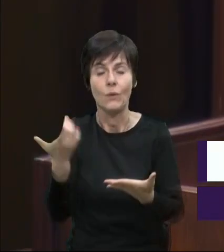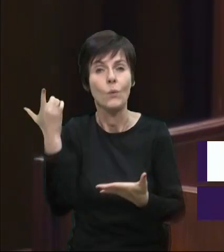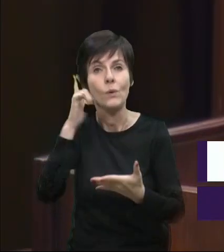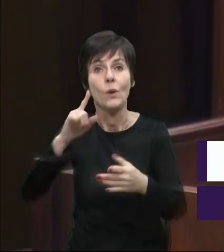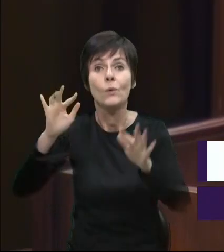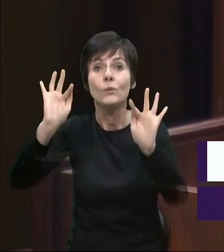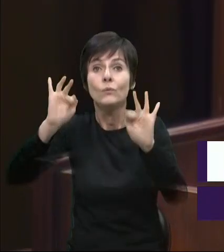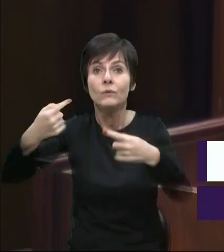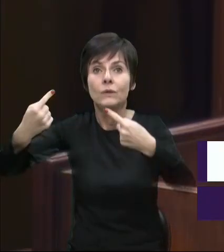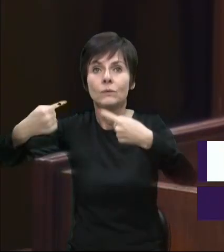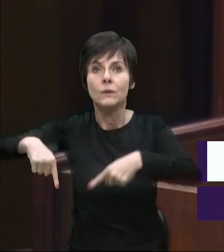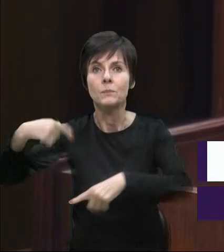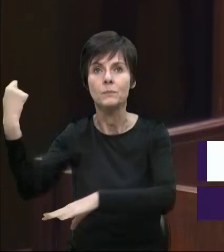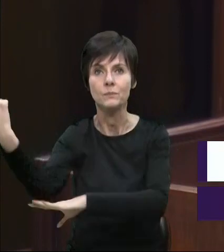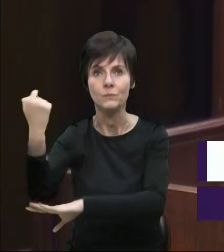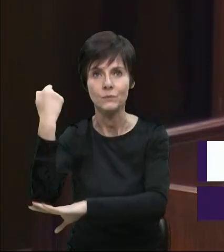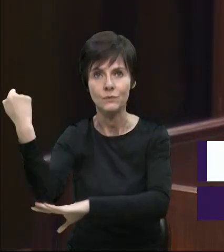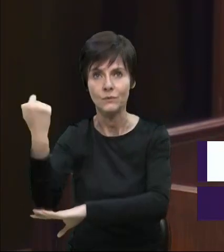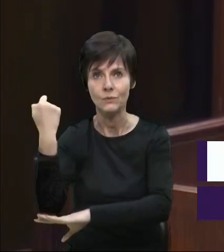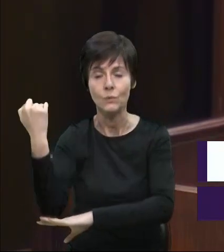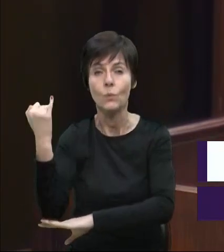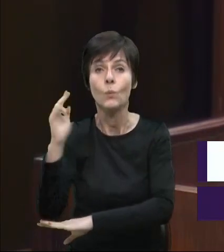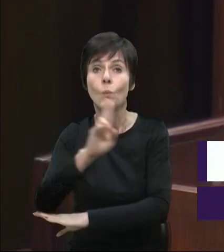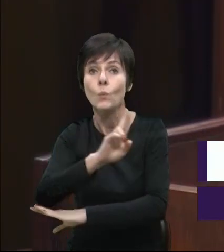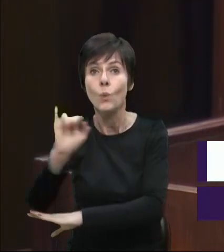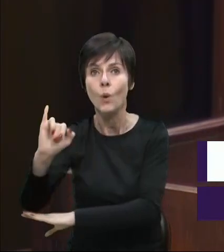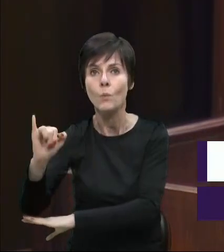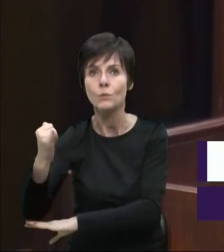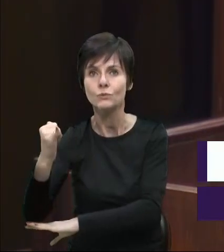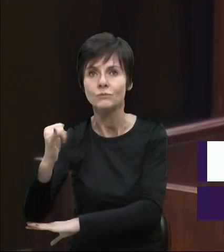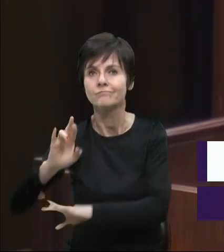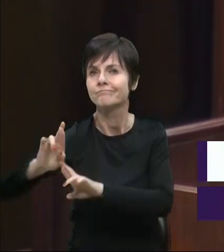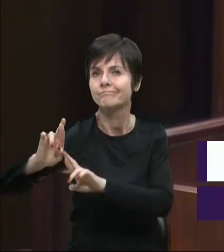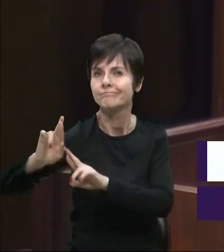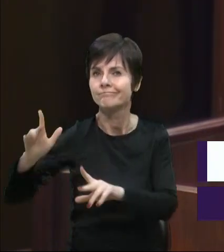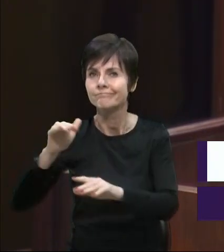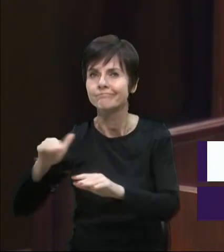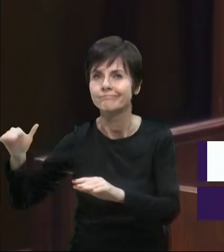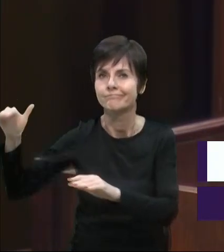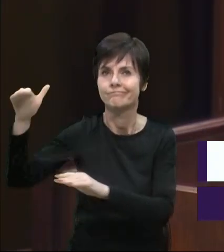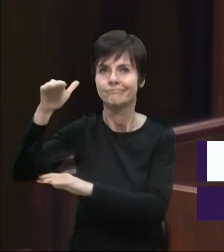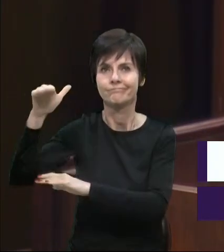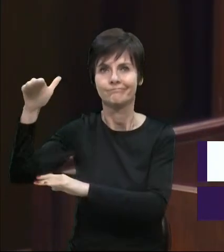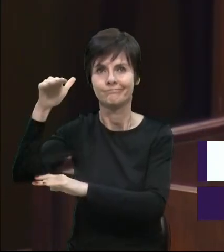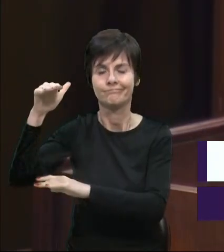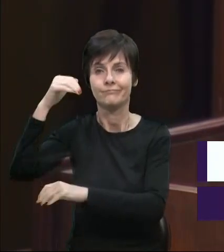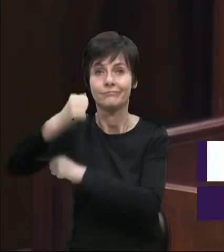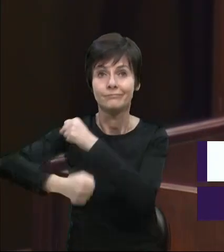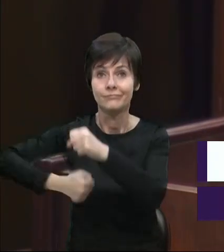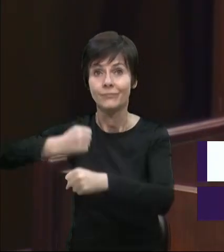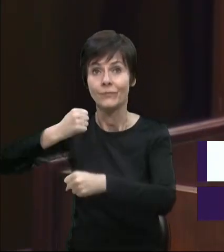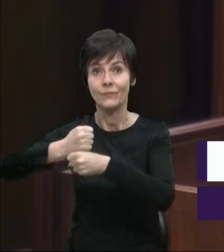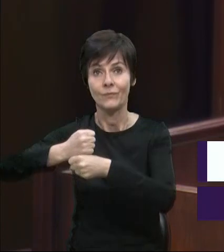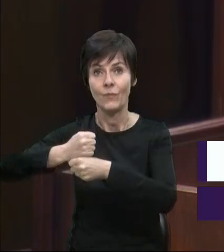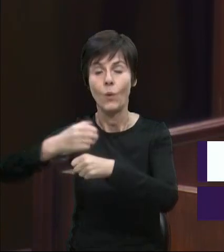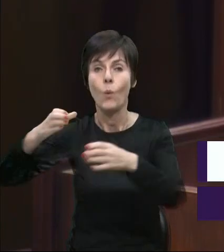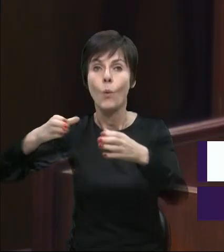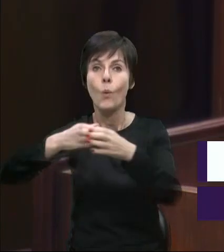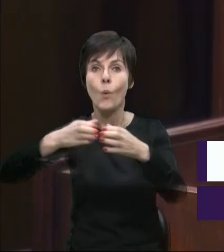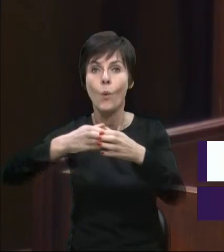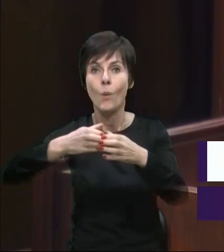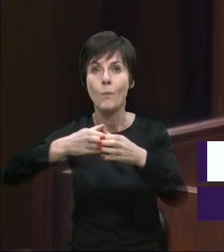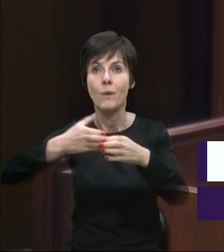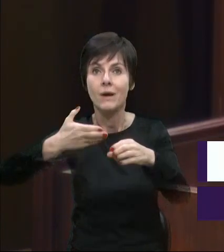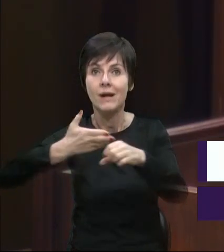de um campeonato gaúcho, elevar o nome do Juventude para outro patamar. O ano que vem nós vamos estar disputando uma Série A2, conquistada